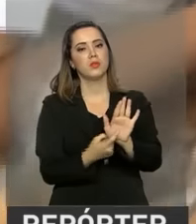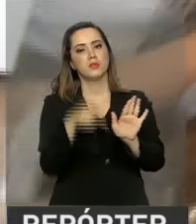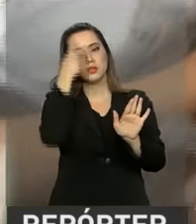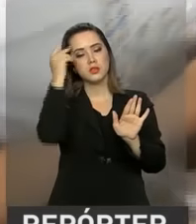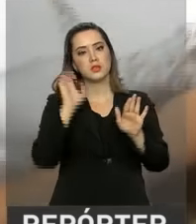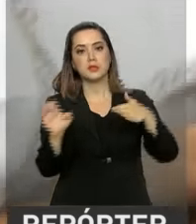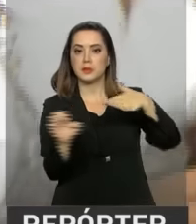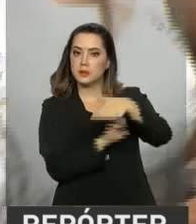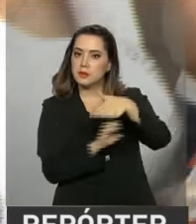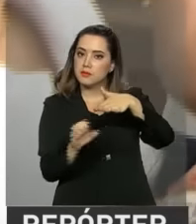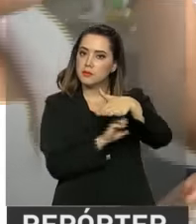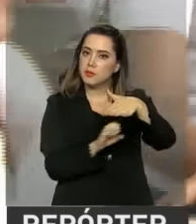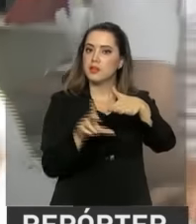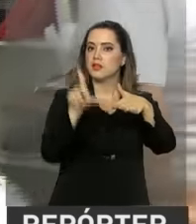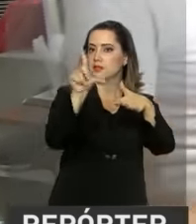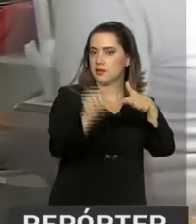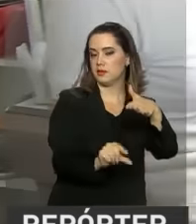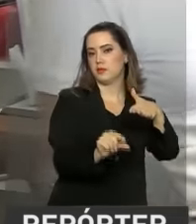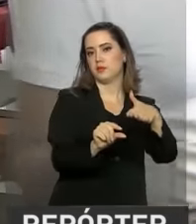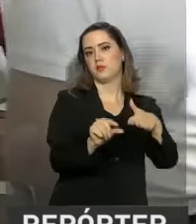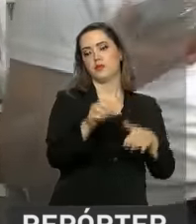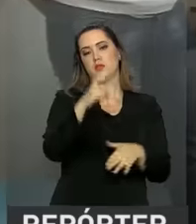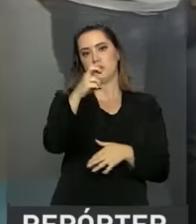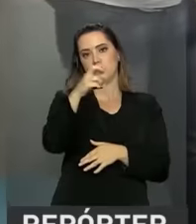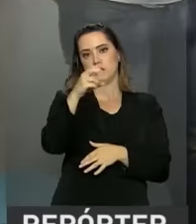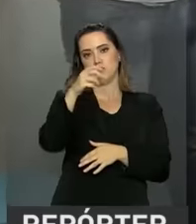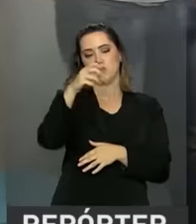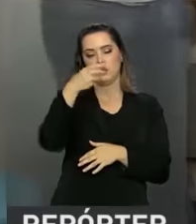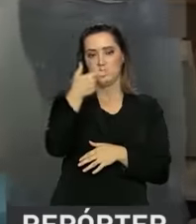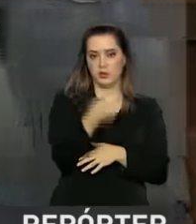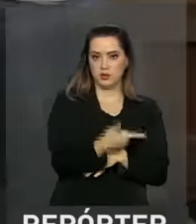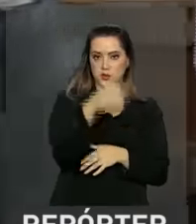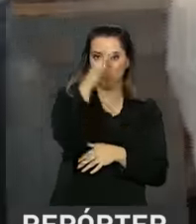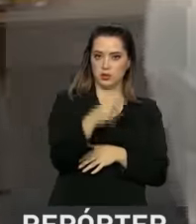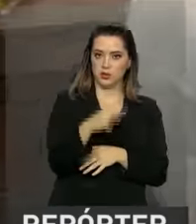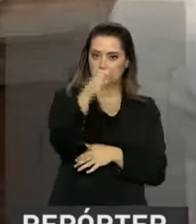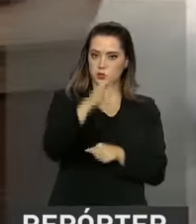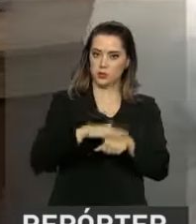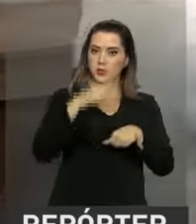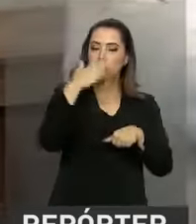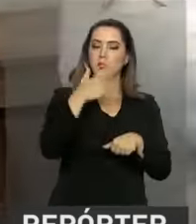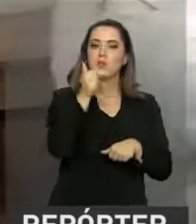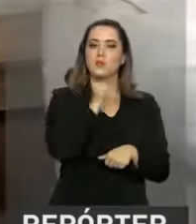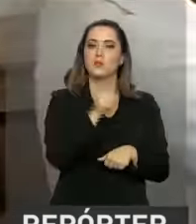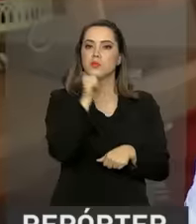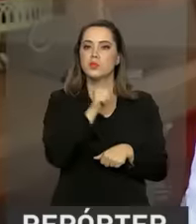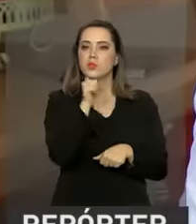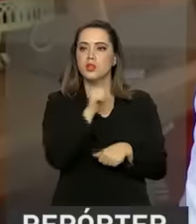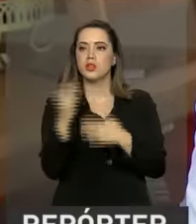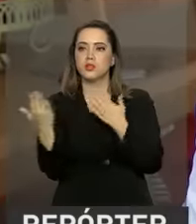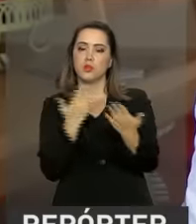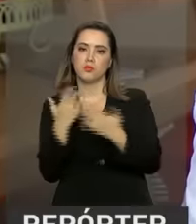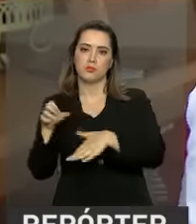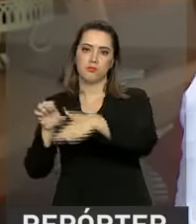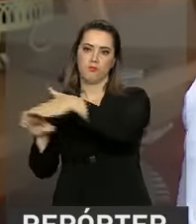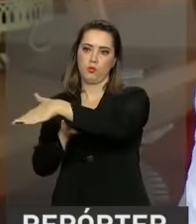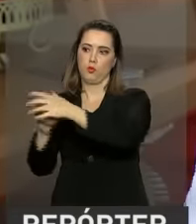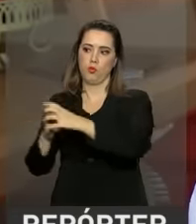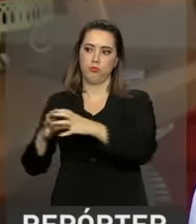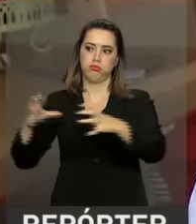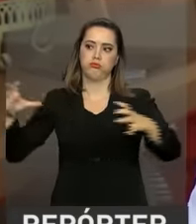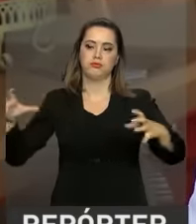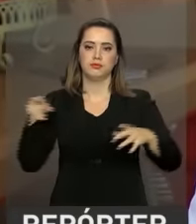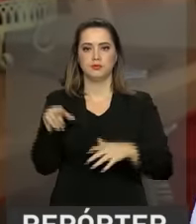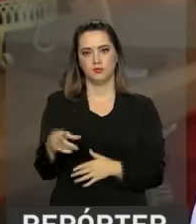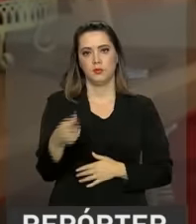país contrataram em 2015 52% a mais de mulheres do que as grandes empresas. Tiago, dono da loja em